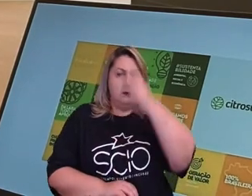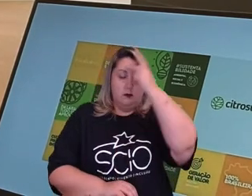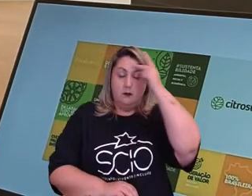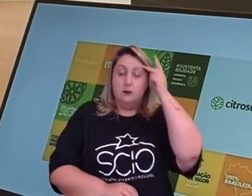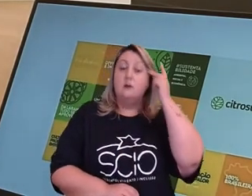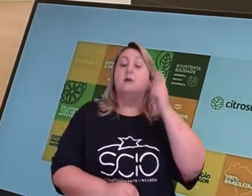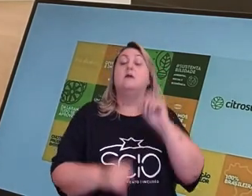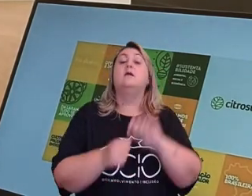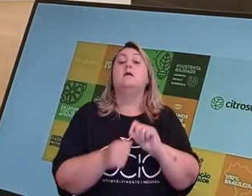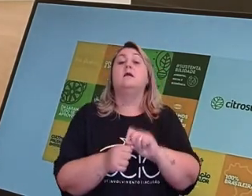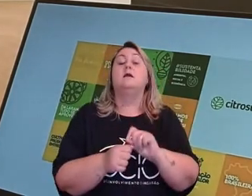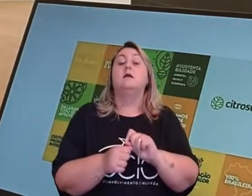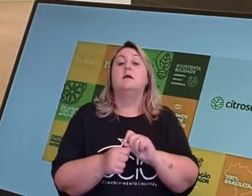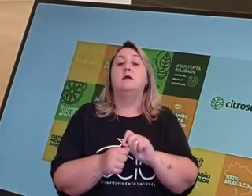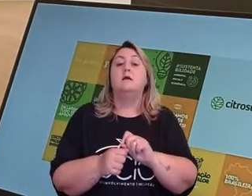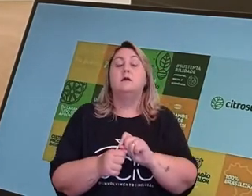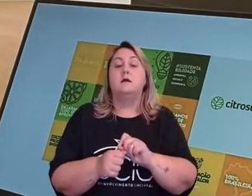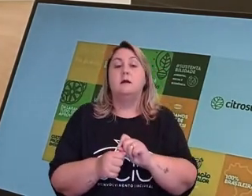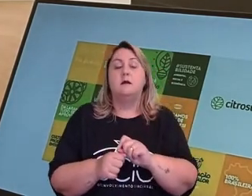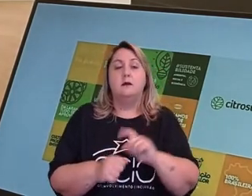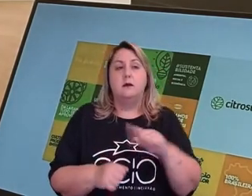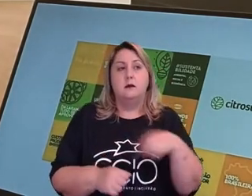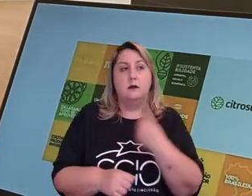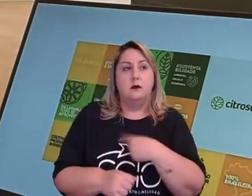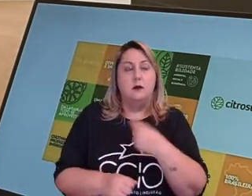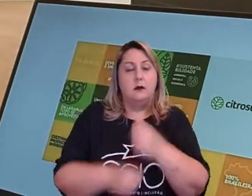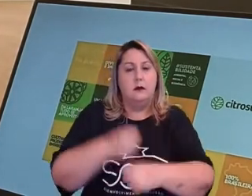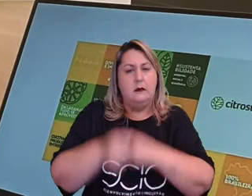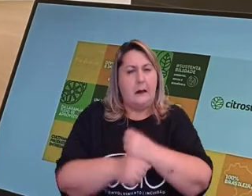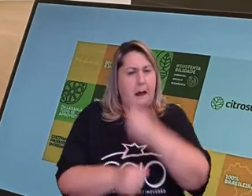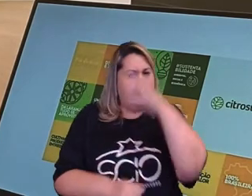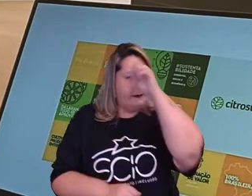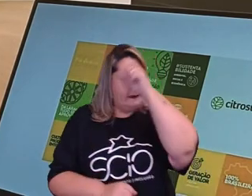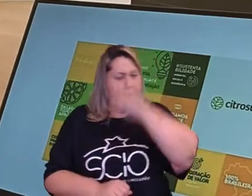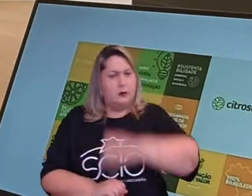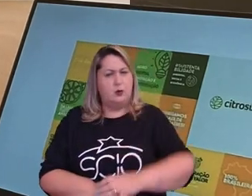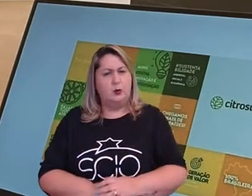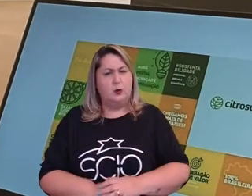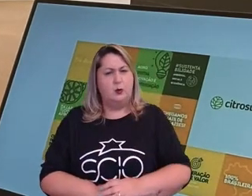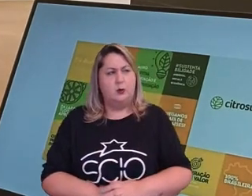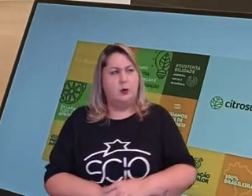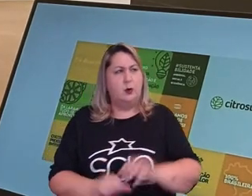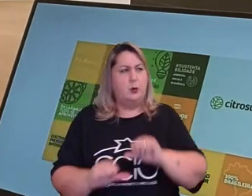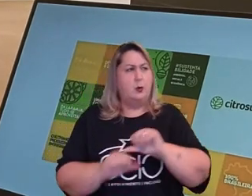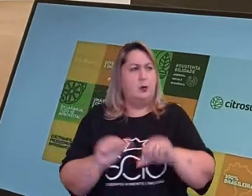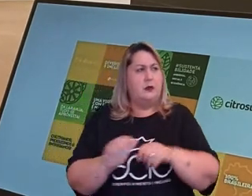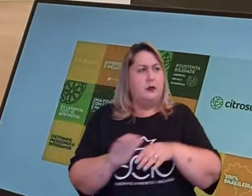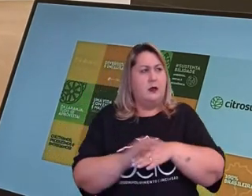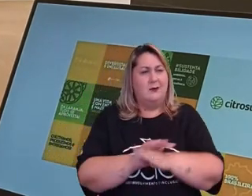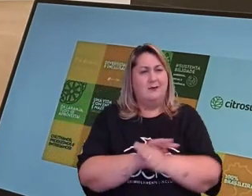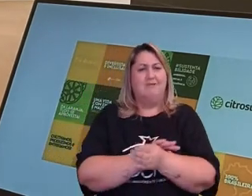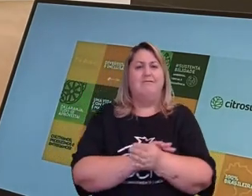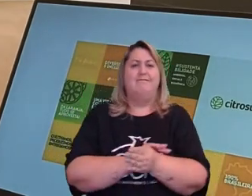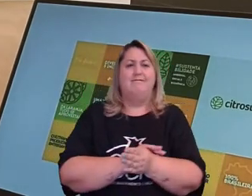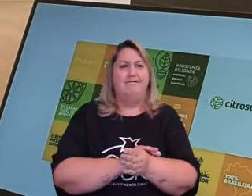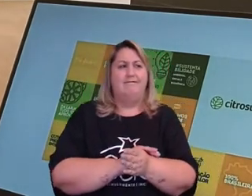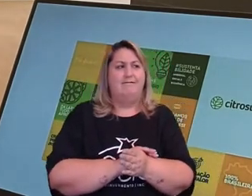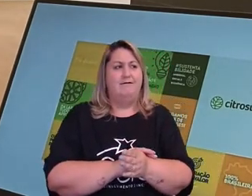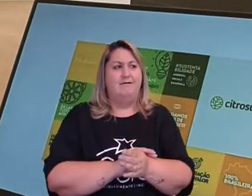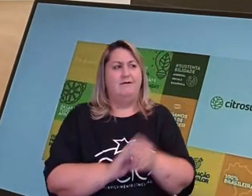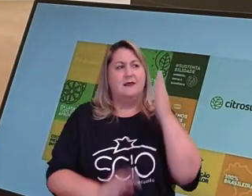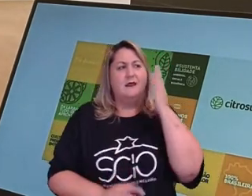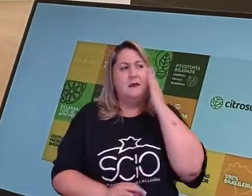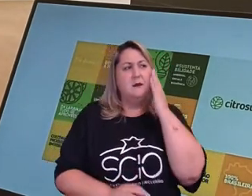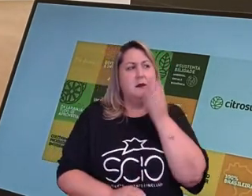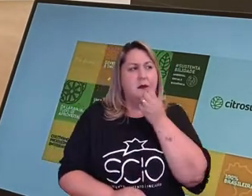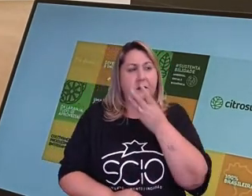isso realidade. Esse ano a gente aprendeu muito a mudar os nossos hábitos pelo bem nosso,